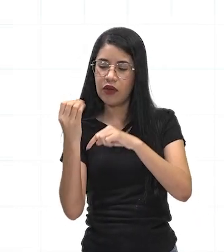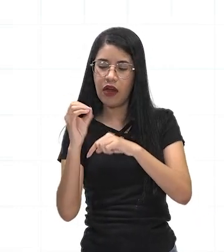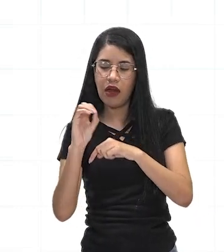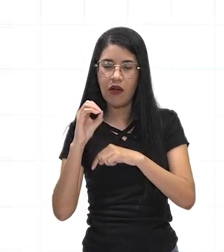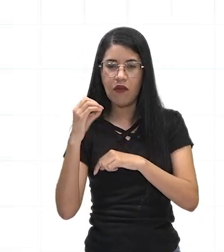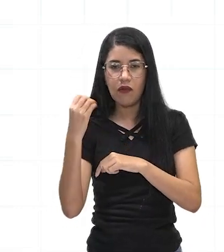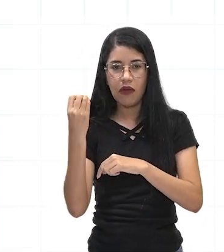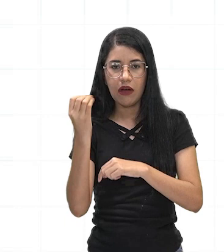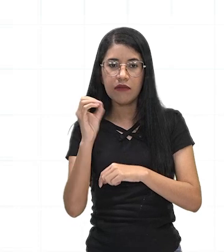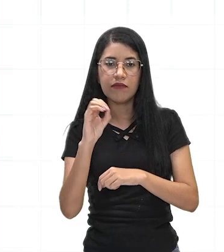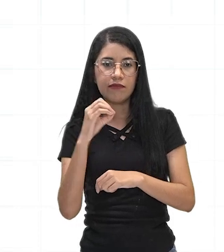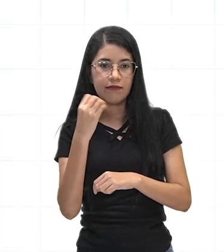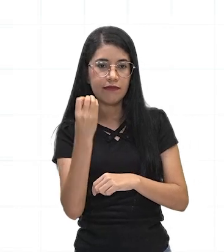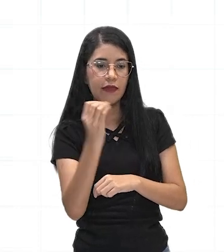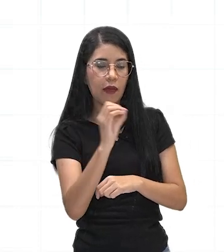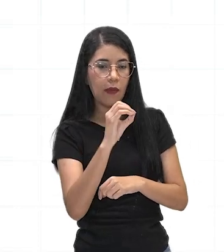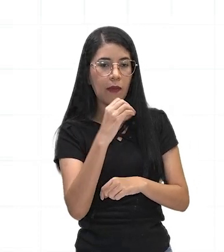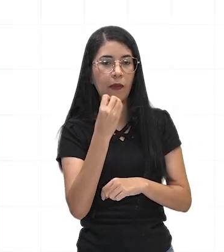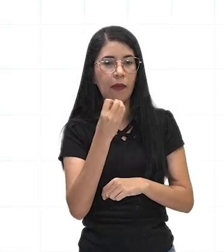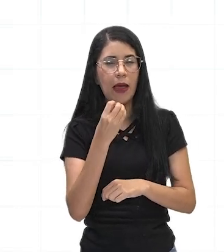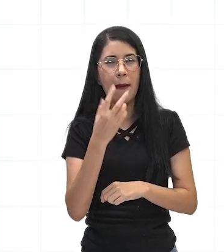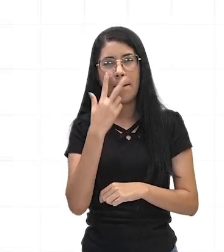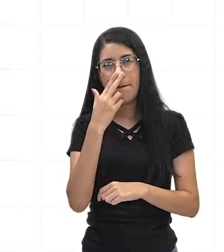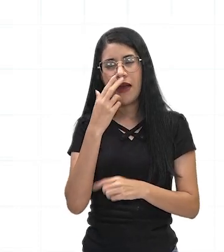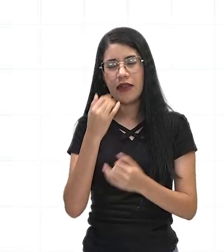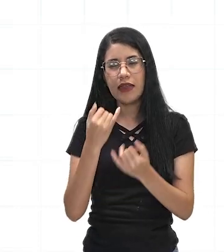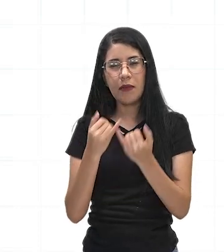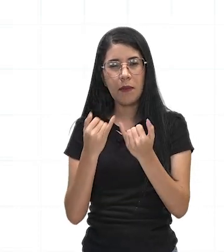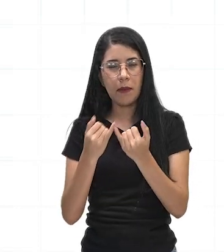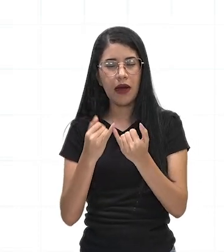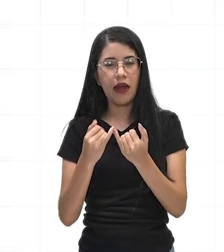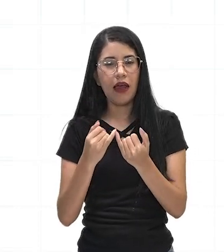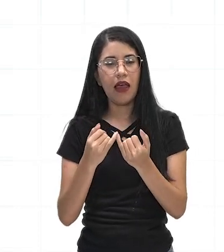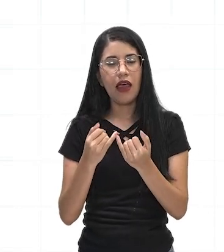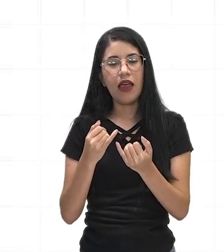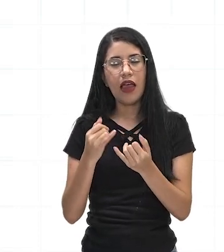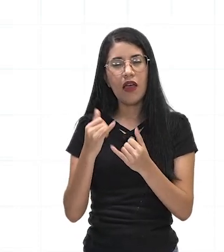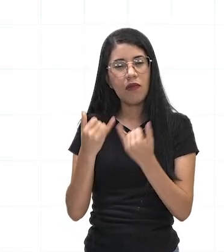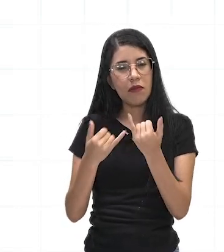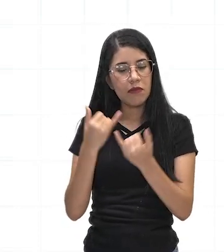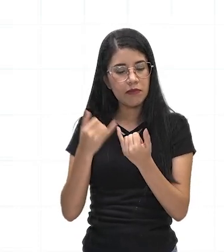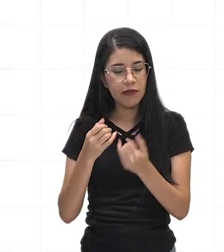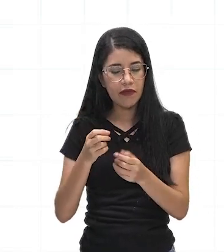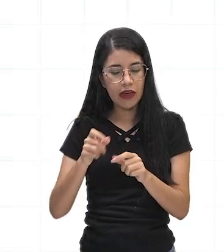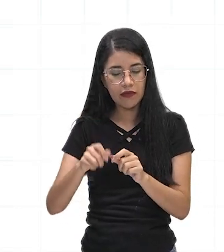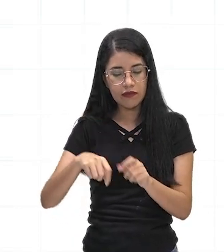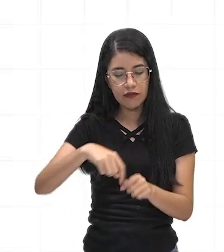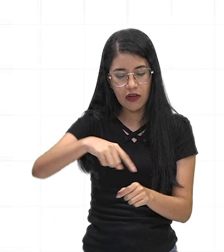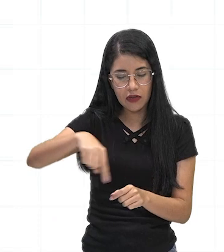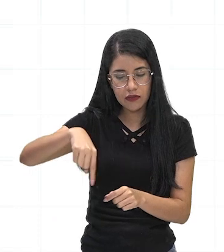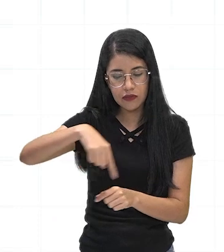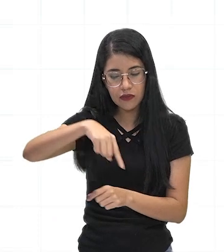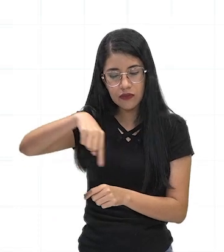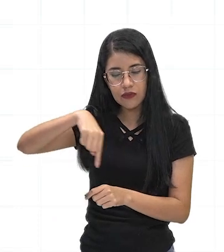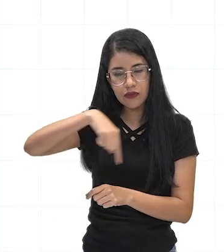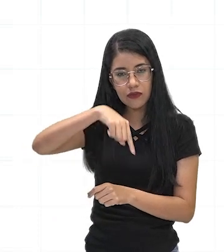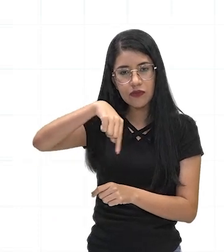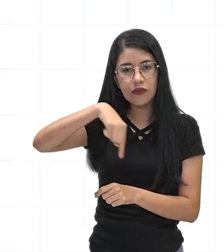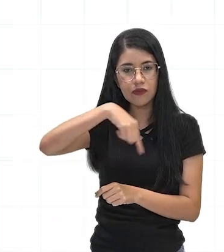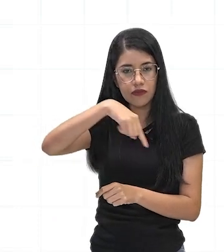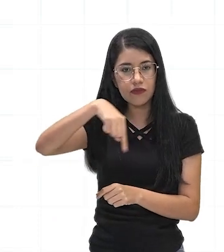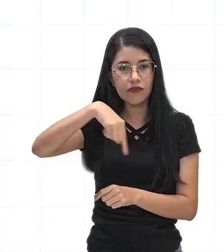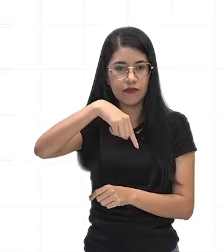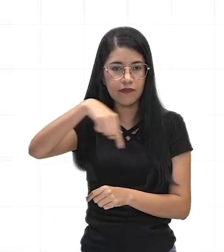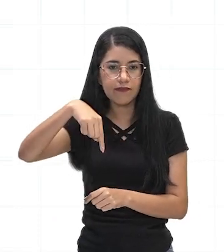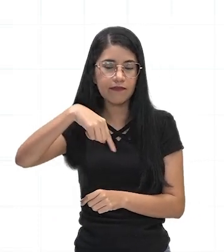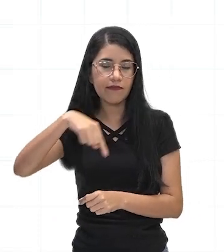se ela estivesse girando ali, sabe aquele peão que a gente solta ali no chão e ele fica girando? Então a Lua vai fazer esse movimento de rotação em